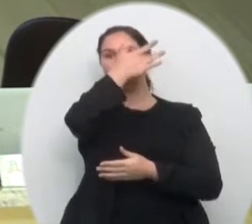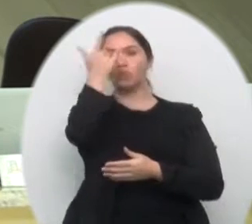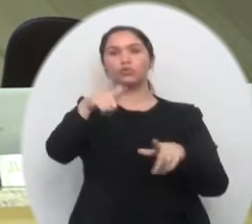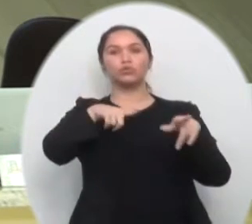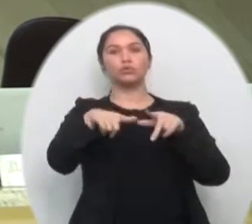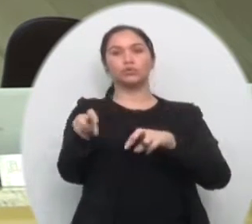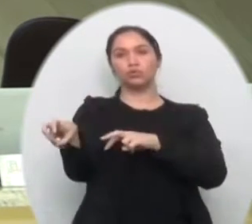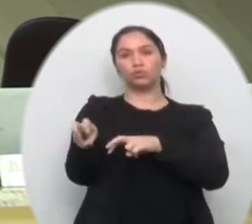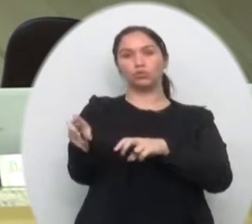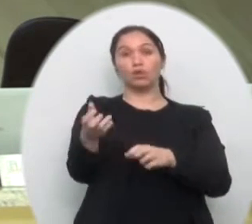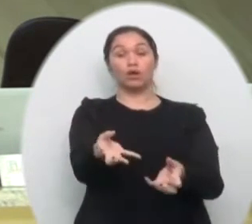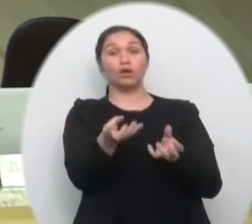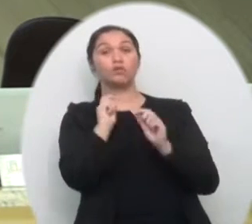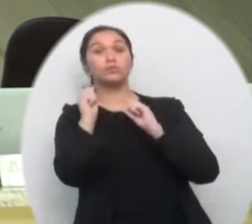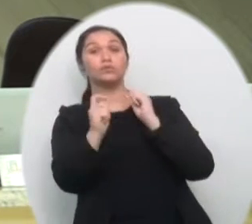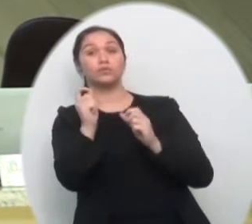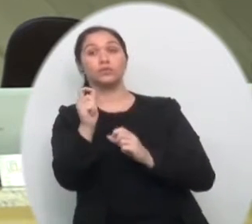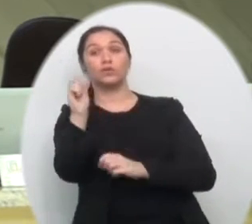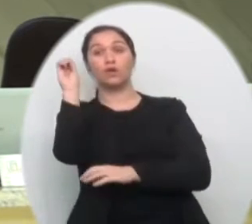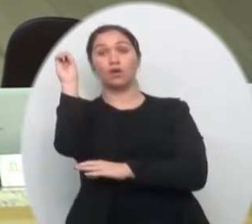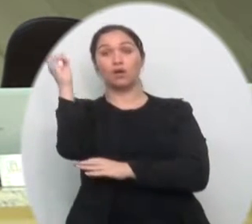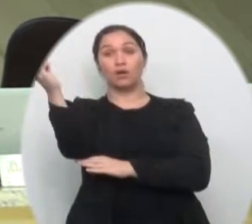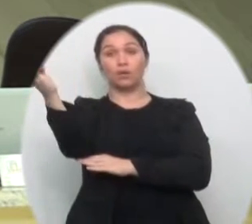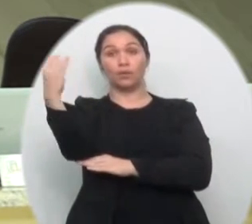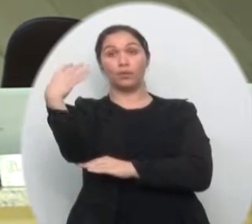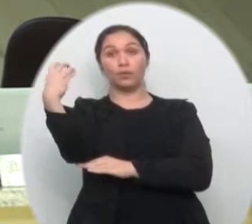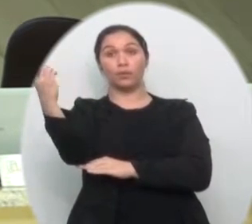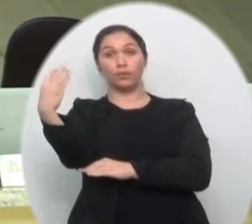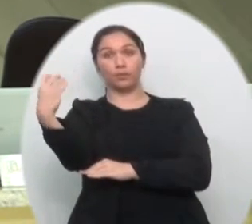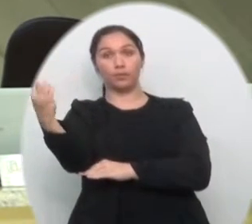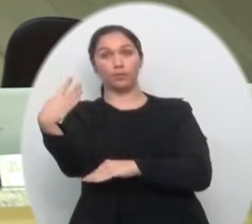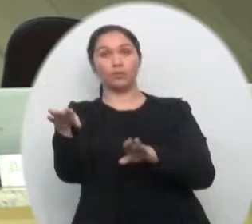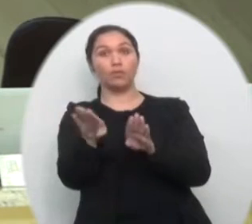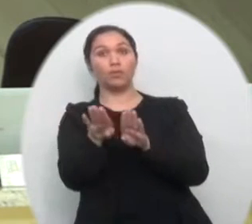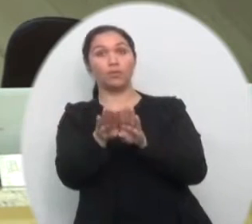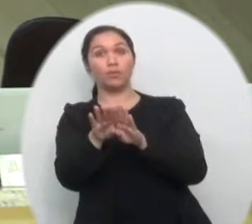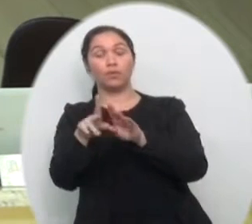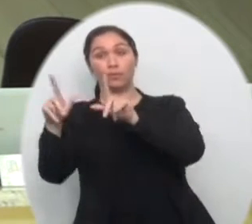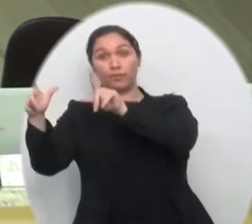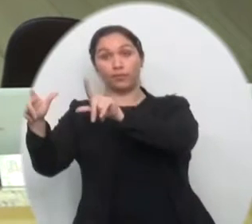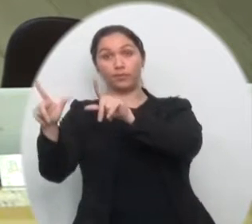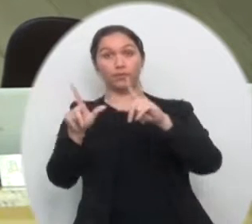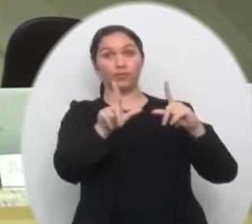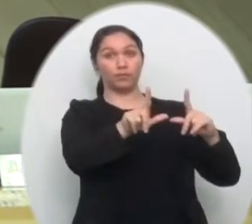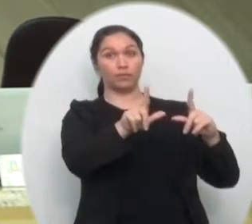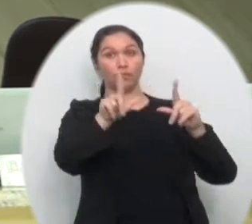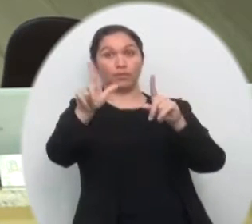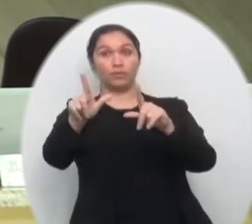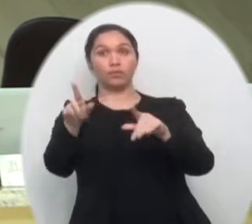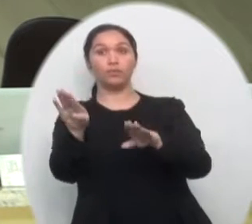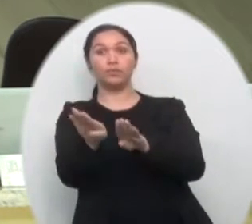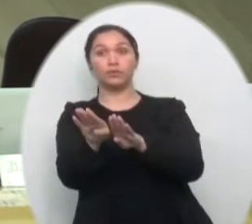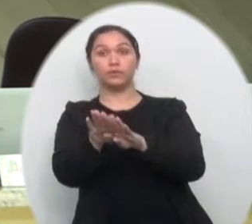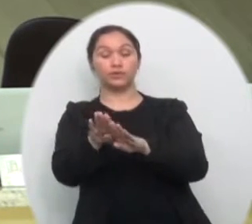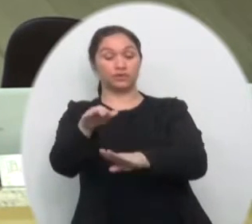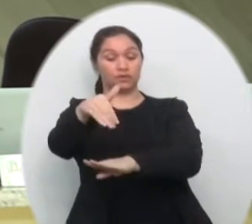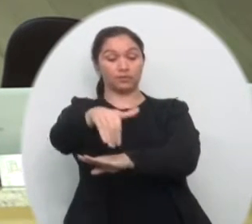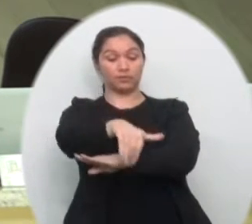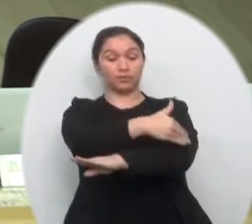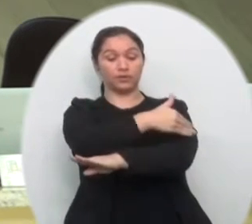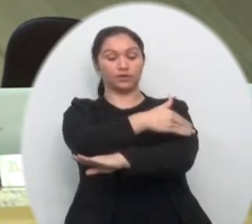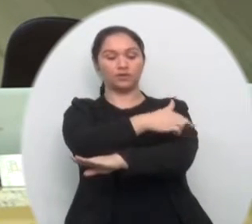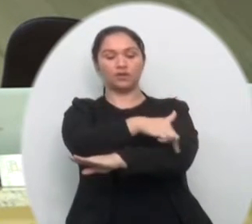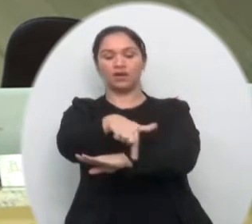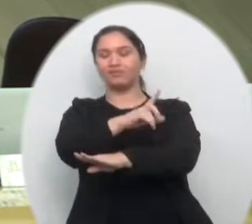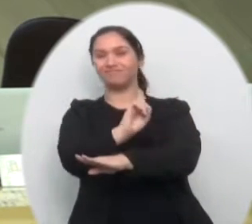A sinalização e o patrulhamento do acostamento. Eu sou agricultor, eu dirijo máquina